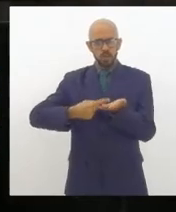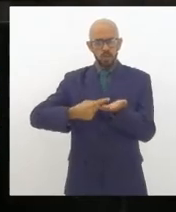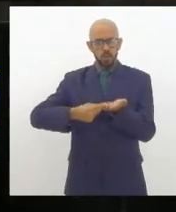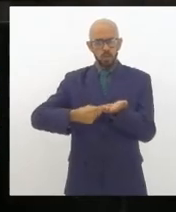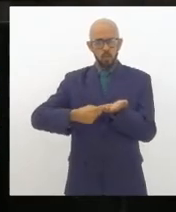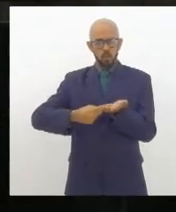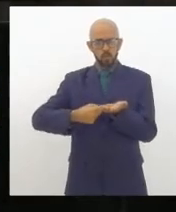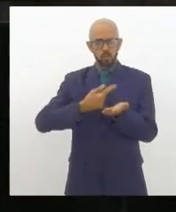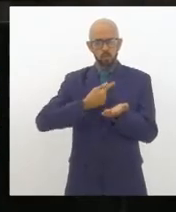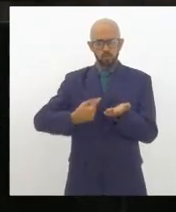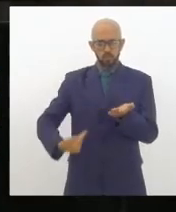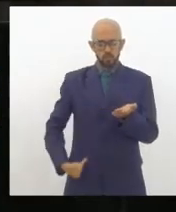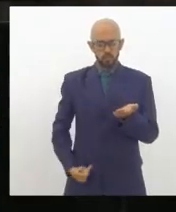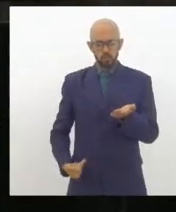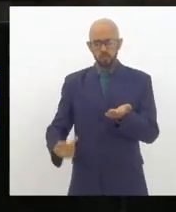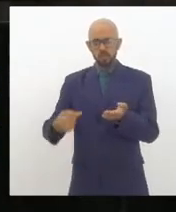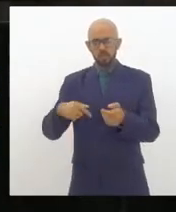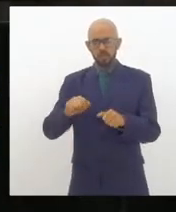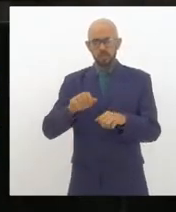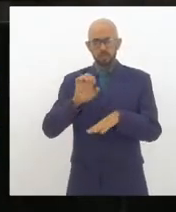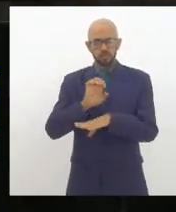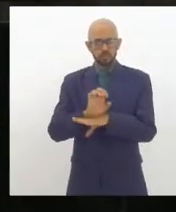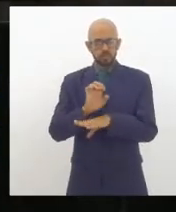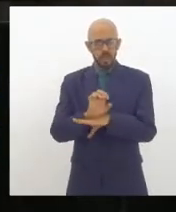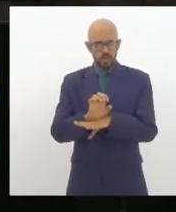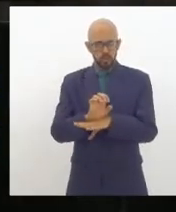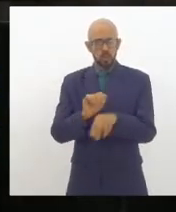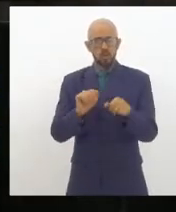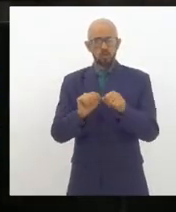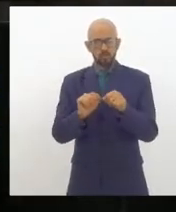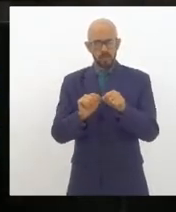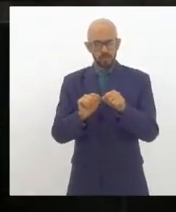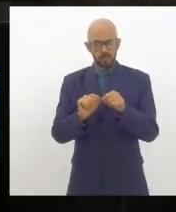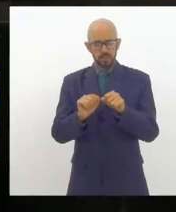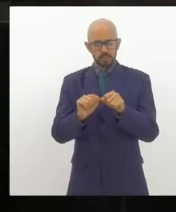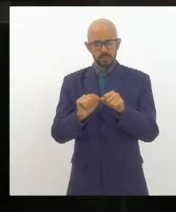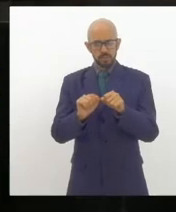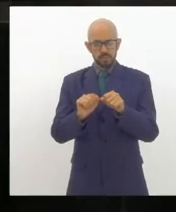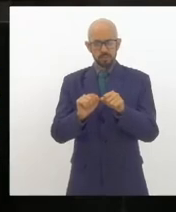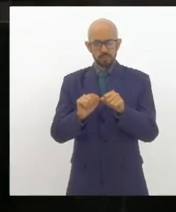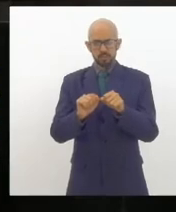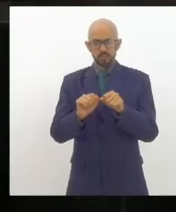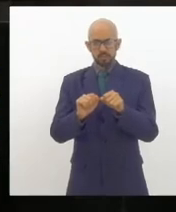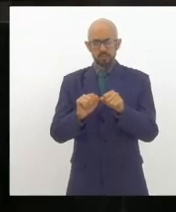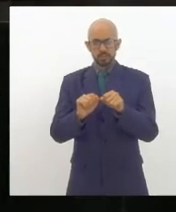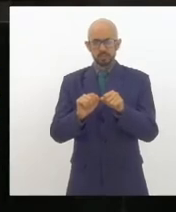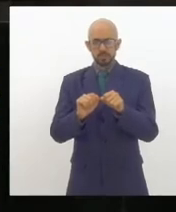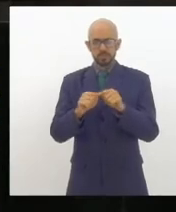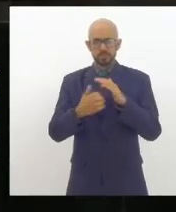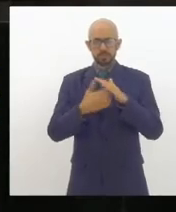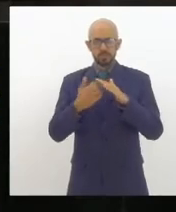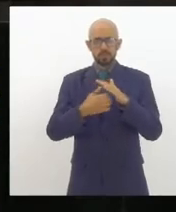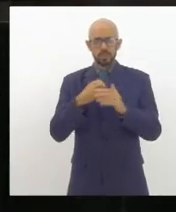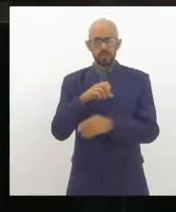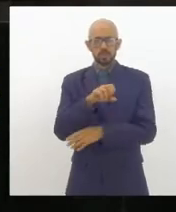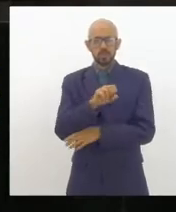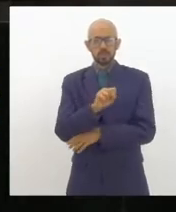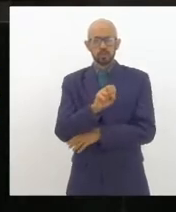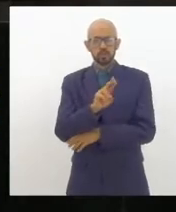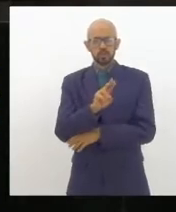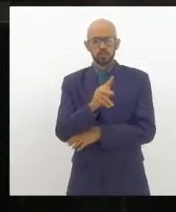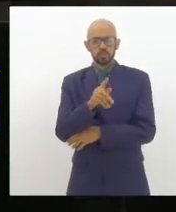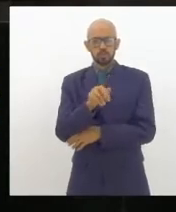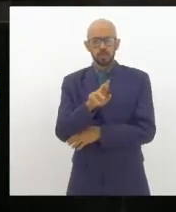do Estado já teria feito com a Supervia para que os